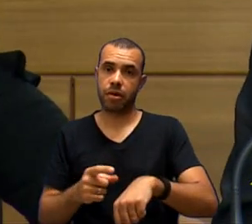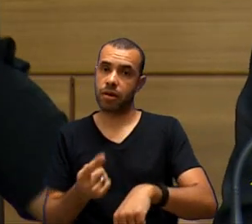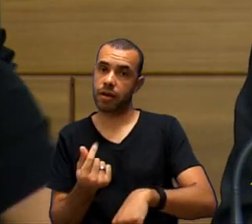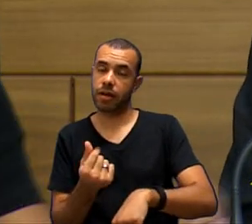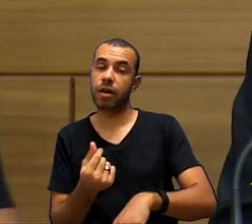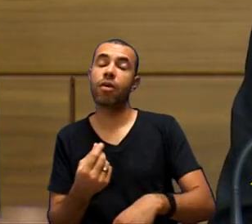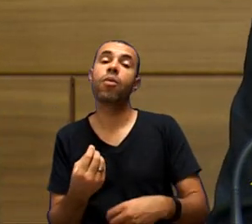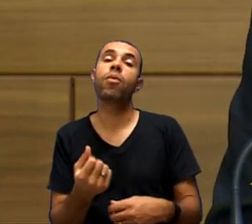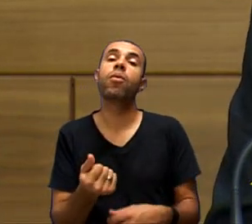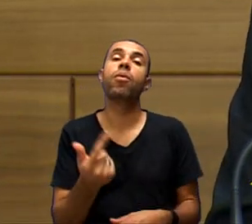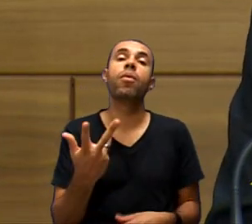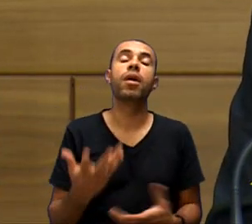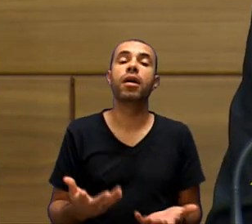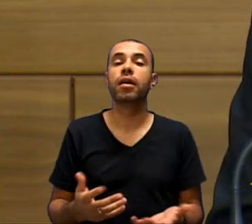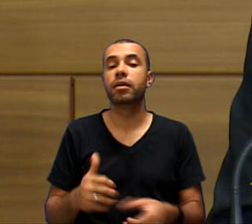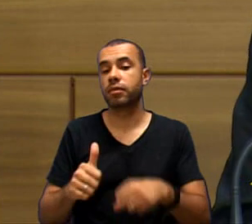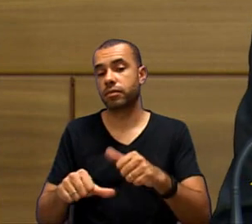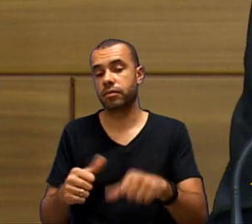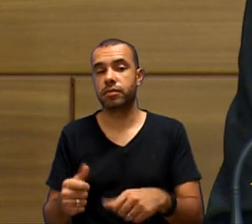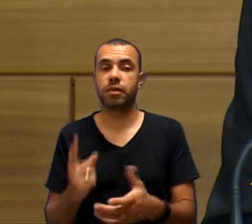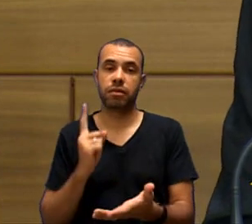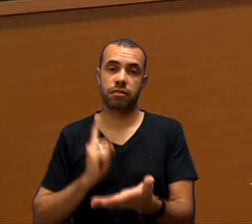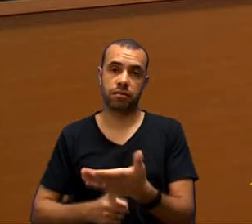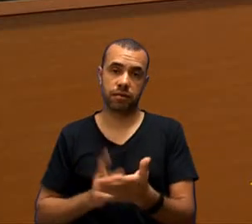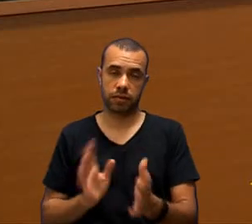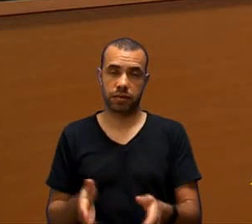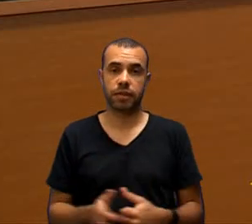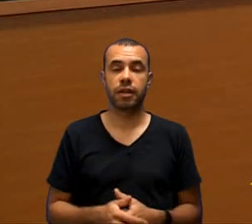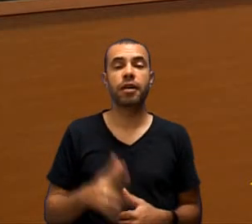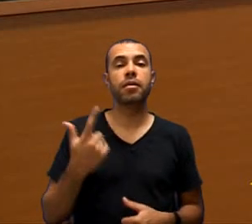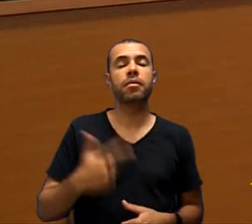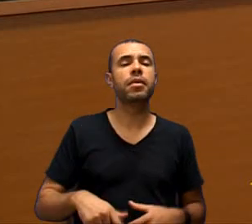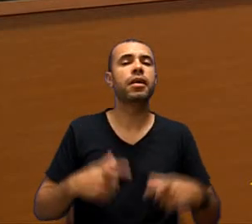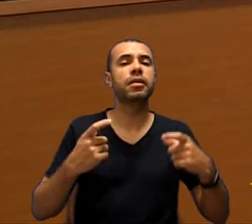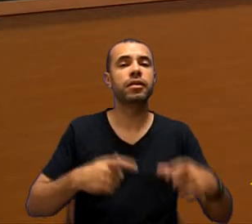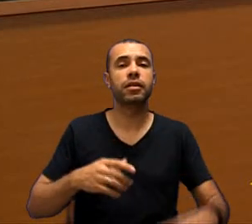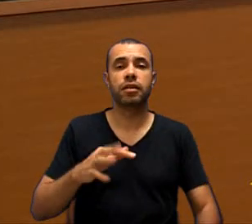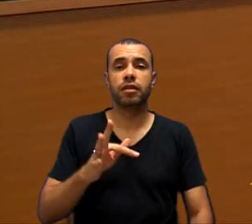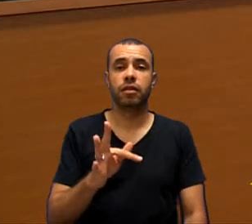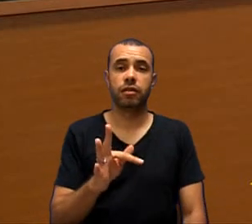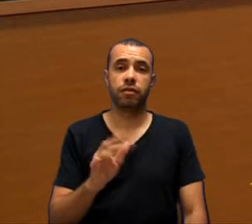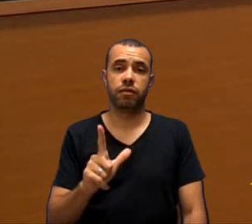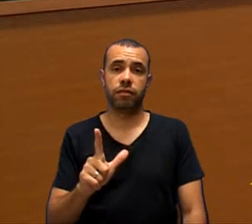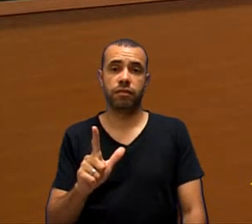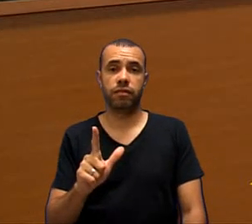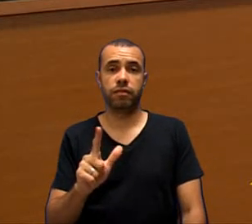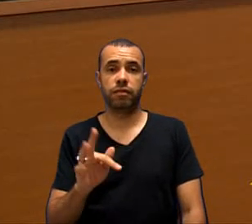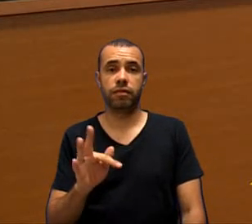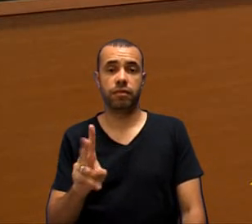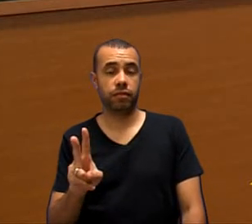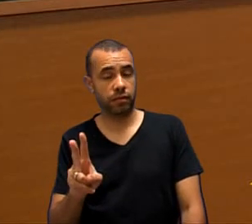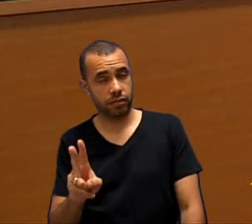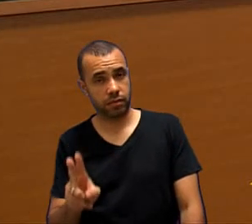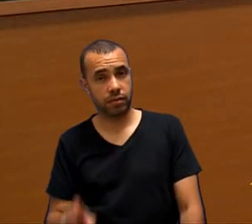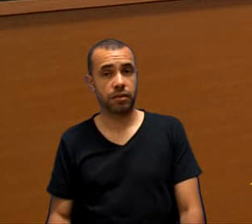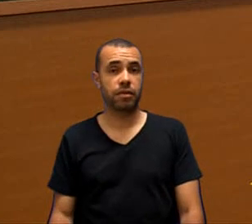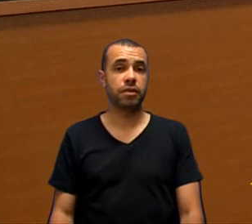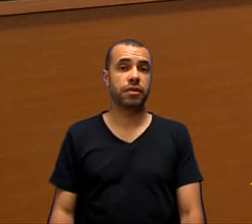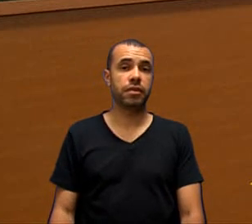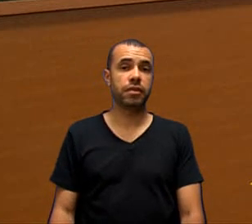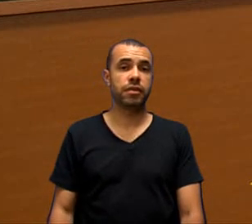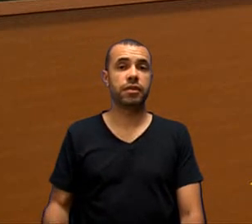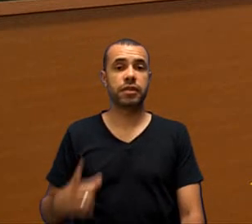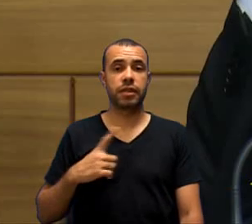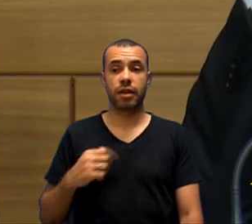na Frufru... O quê? 11, não? Não, o valor... Não, nós temos